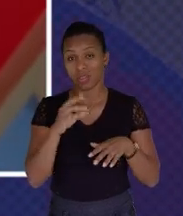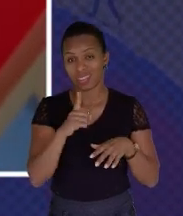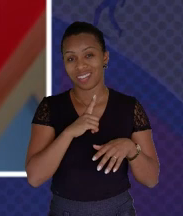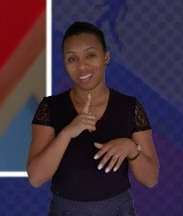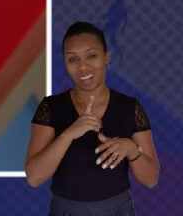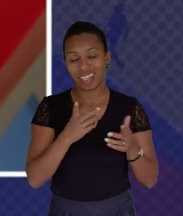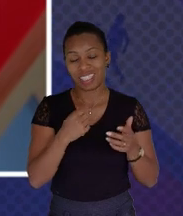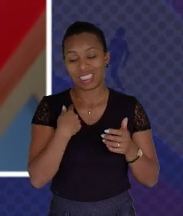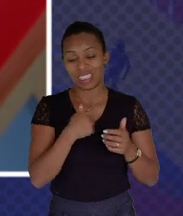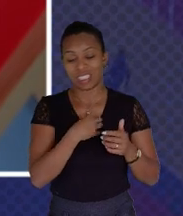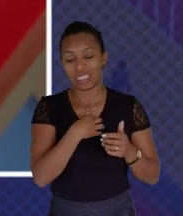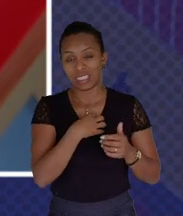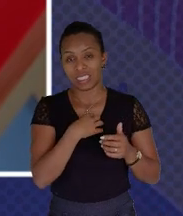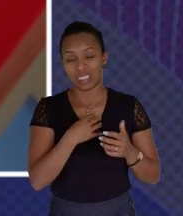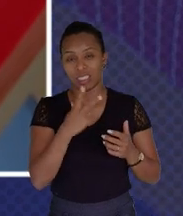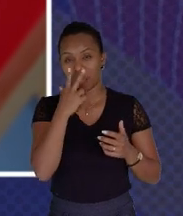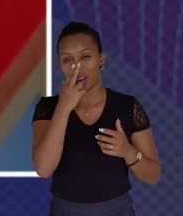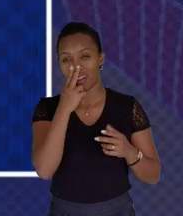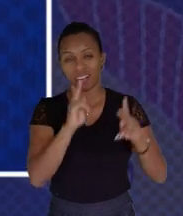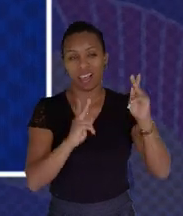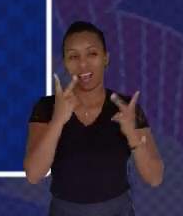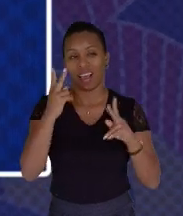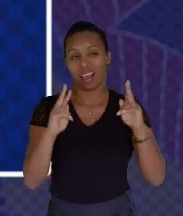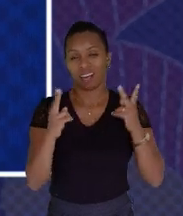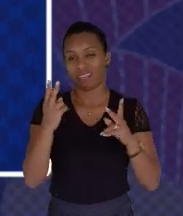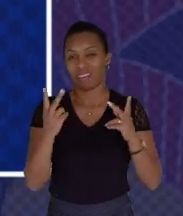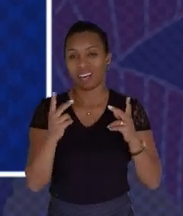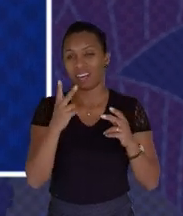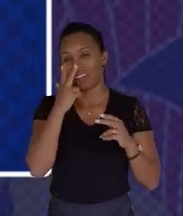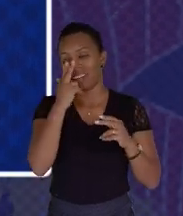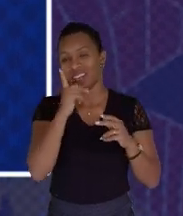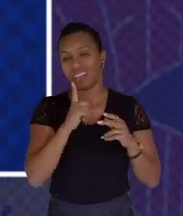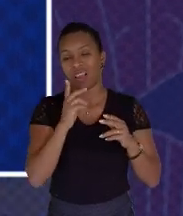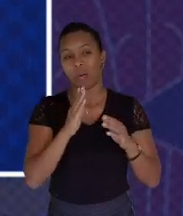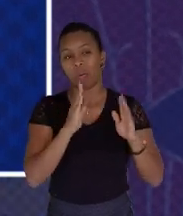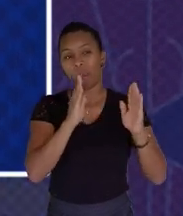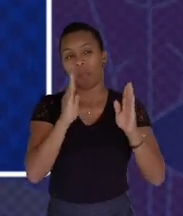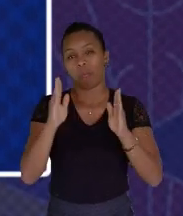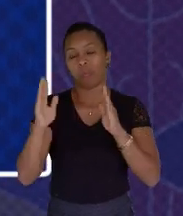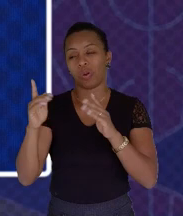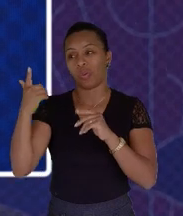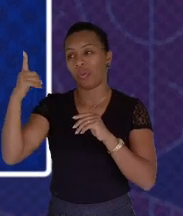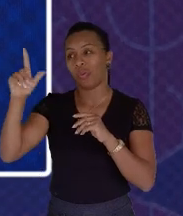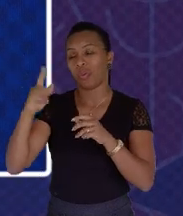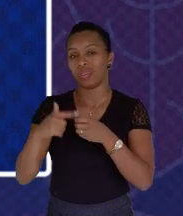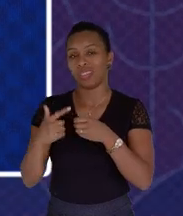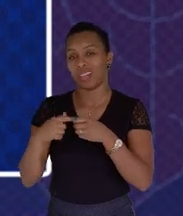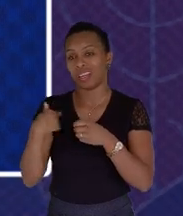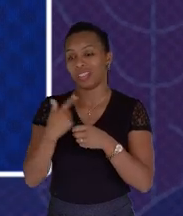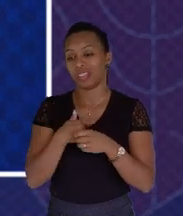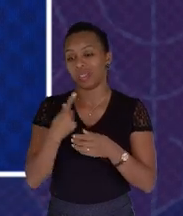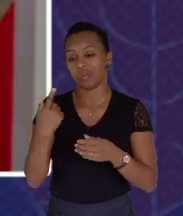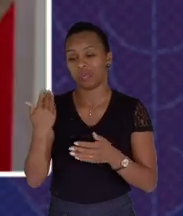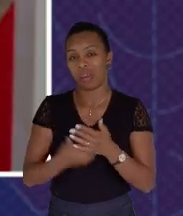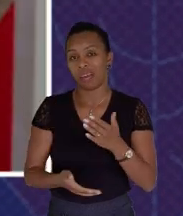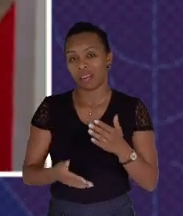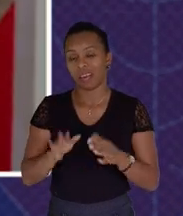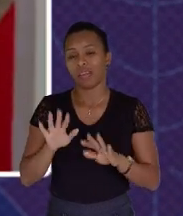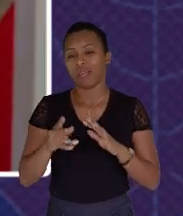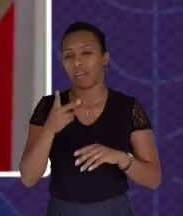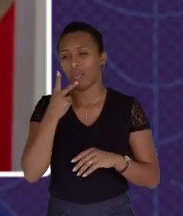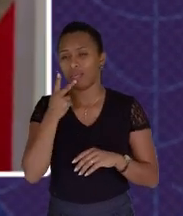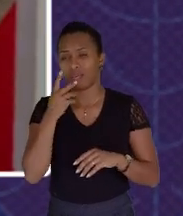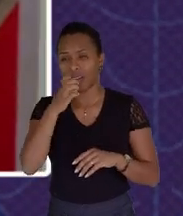mesmo. A gente se sente, às vezes, como no carnaval. Parece que tem sempre um bloquinho do outro lado da cidade que a gente está perdendo. Tem algumas salas aqui da